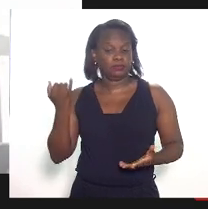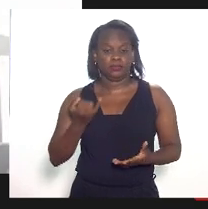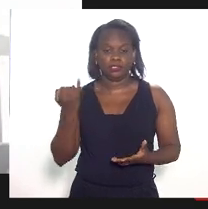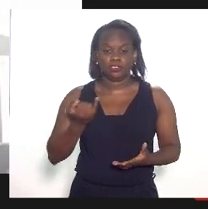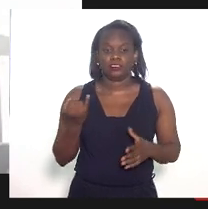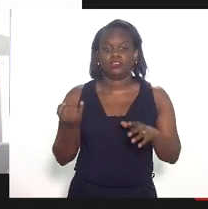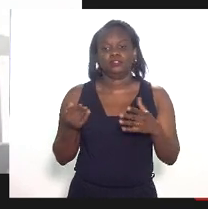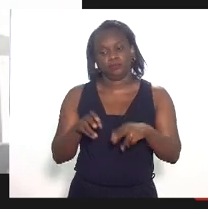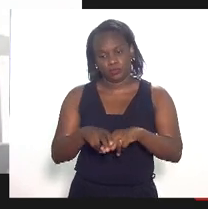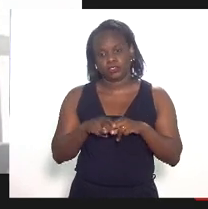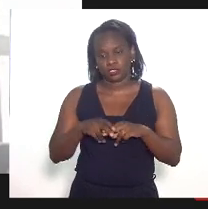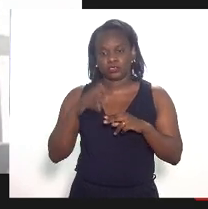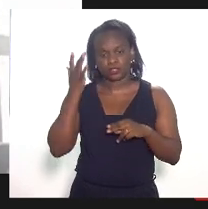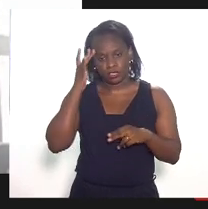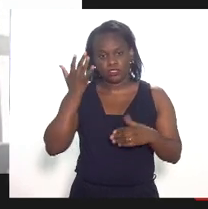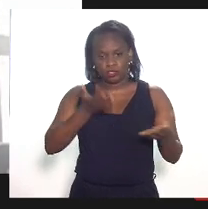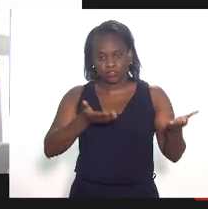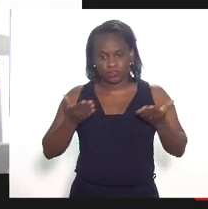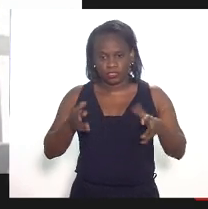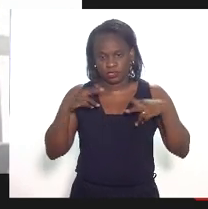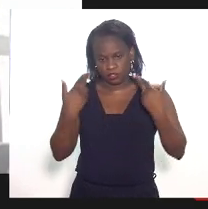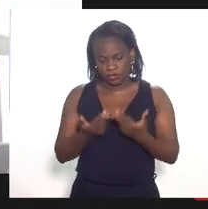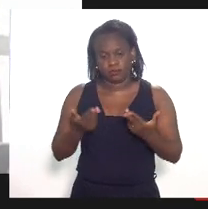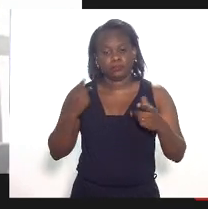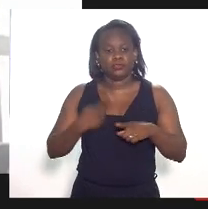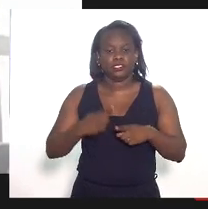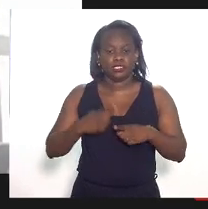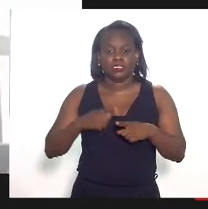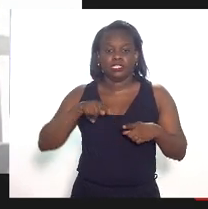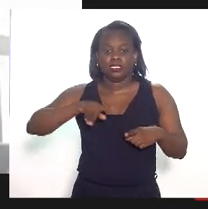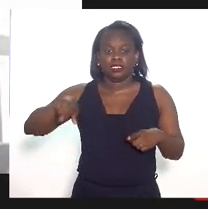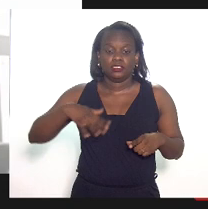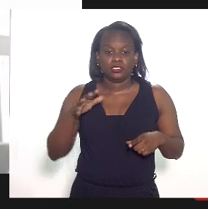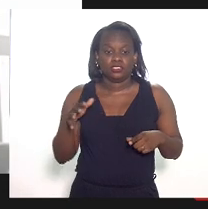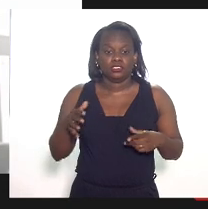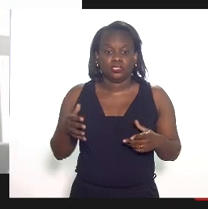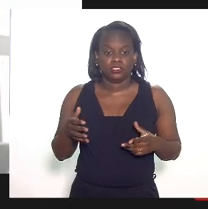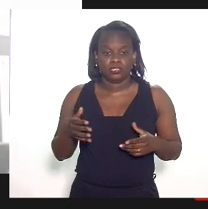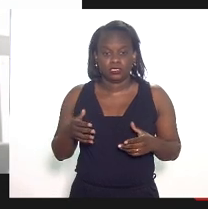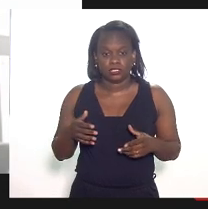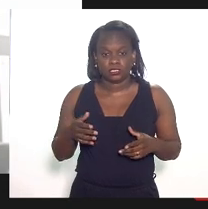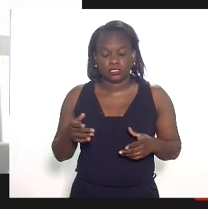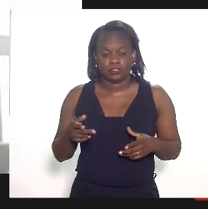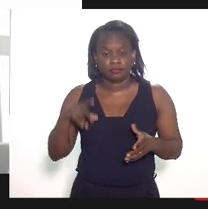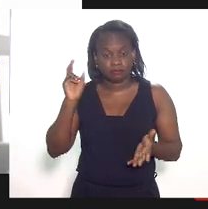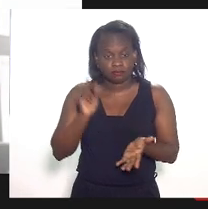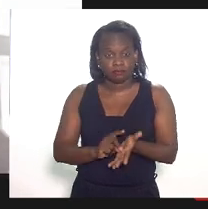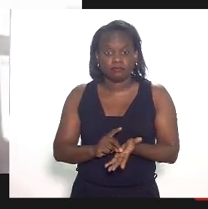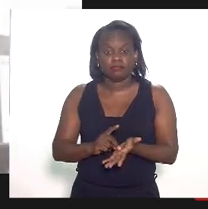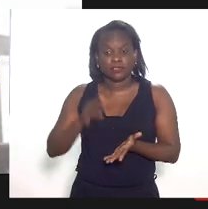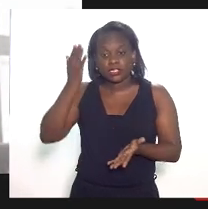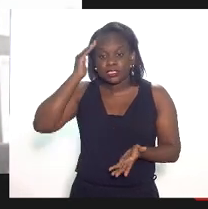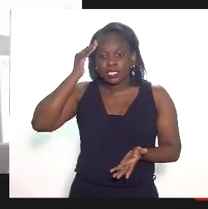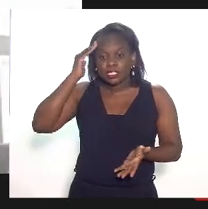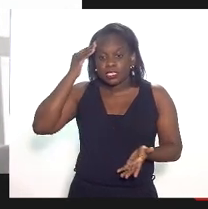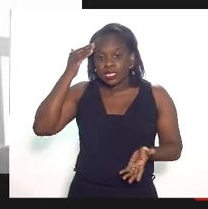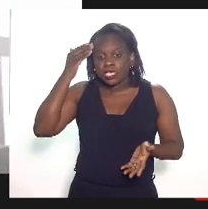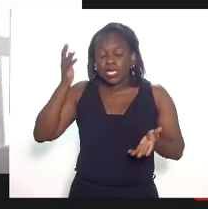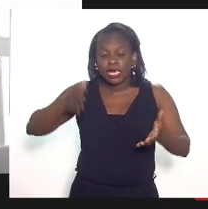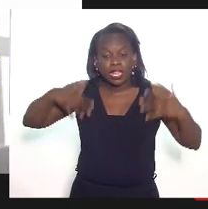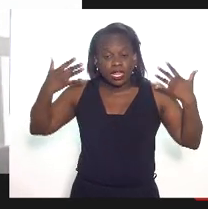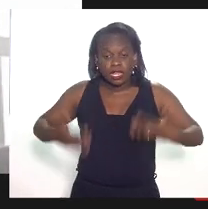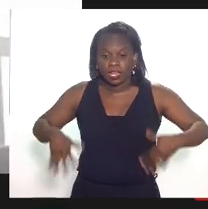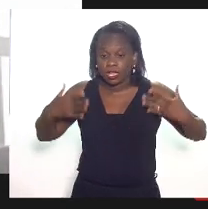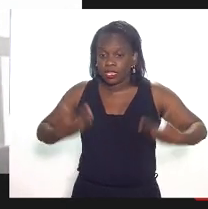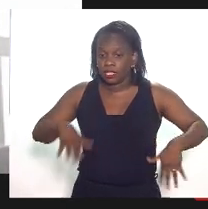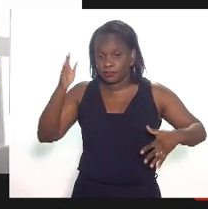e por isso eu acho que foi convocada essa audiência pública, que a gente tenha a verdadeira noção do pesadelo